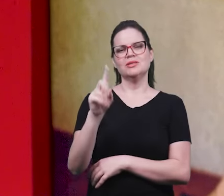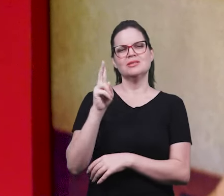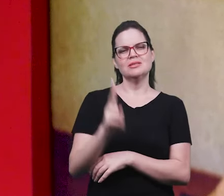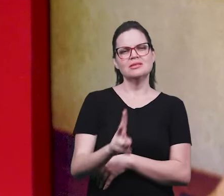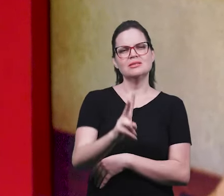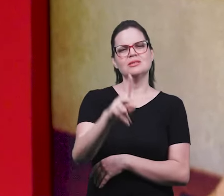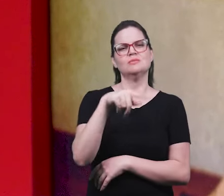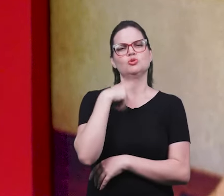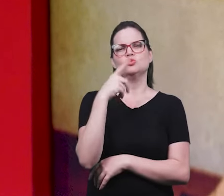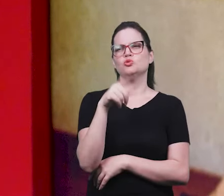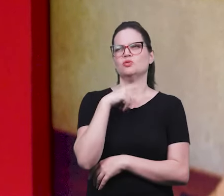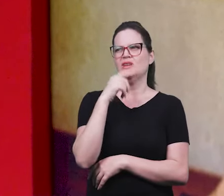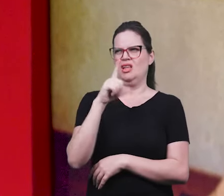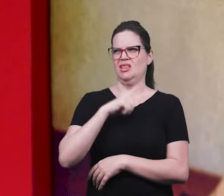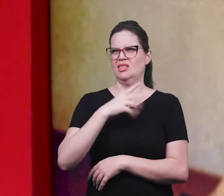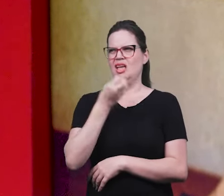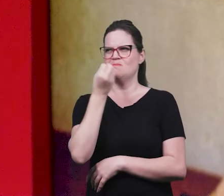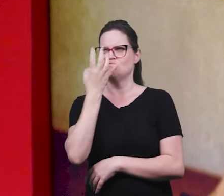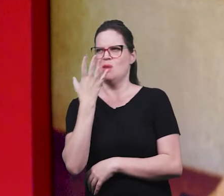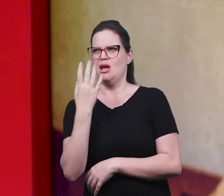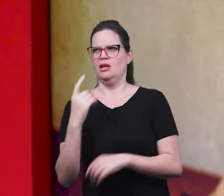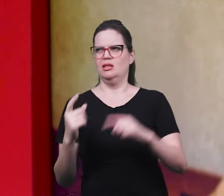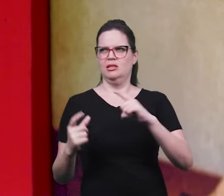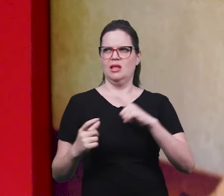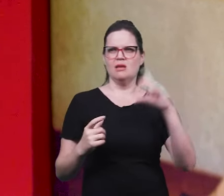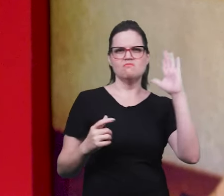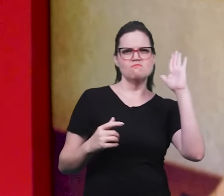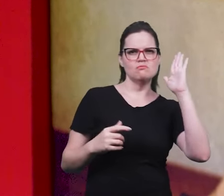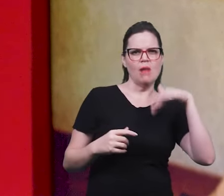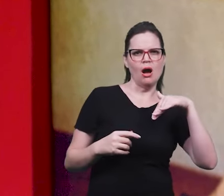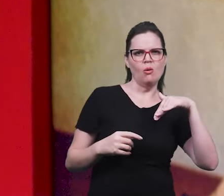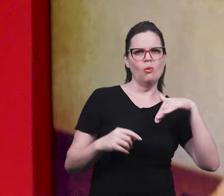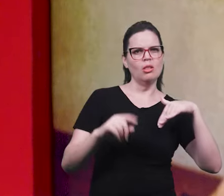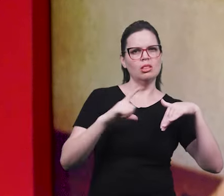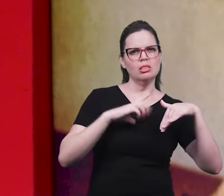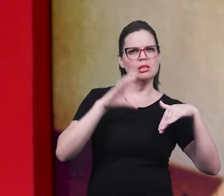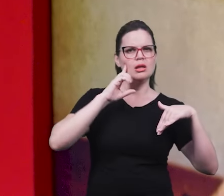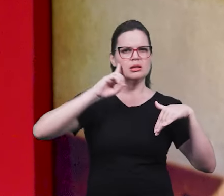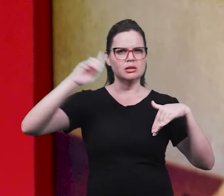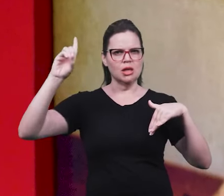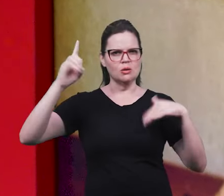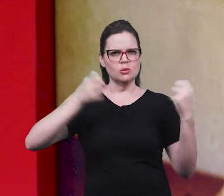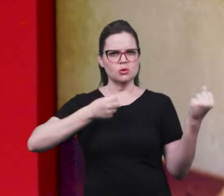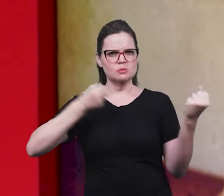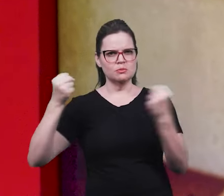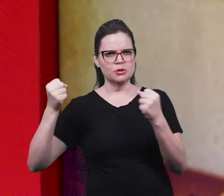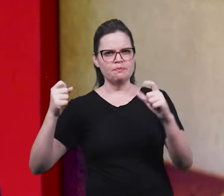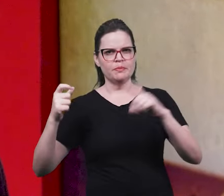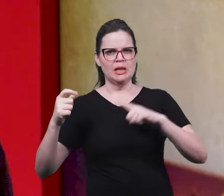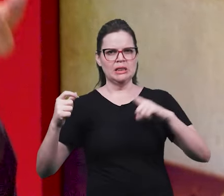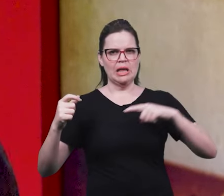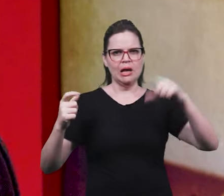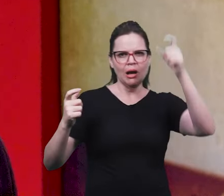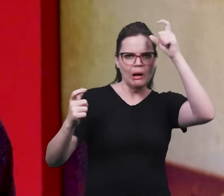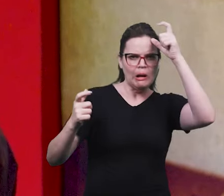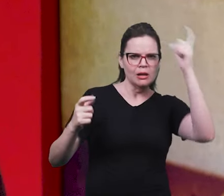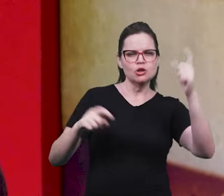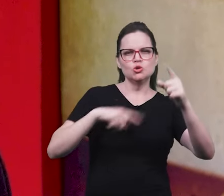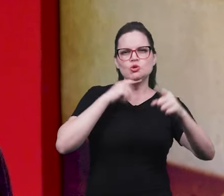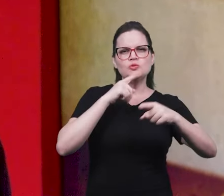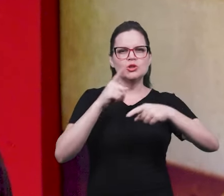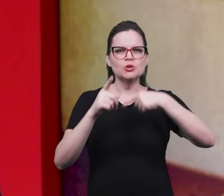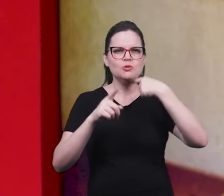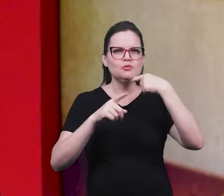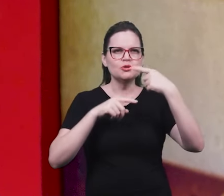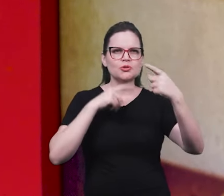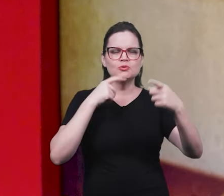ele questionava se existe o bem e o mal. Ele falava, será que existe... Ele questionava o poder de Deus para ter o bem e o mal. Ele ficava na vida dele questionando isso. Então,